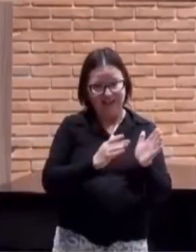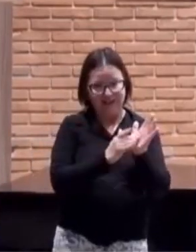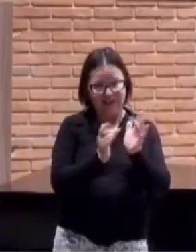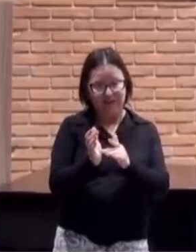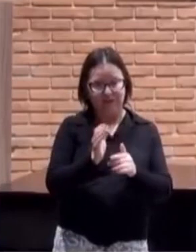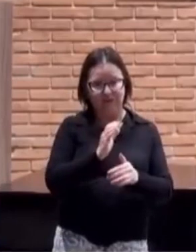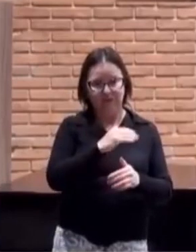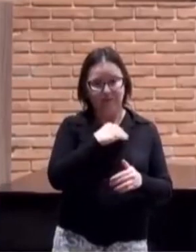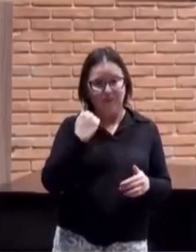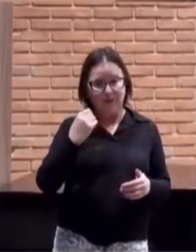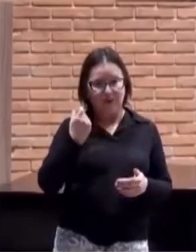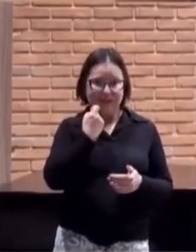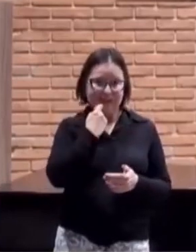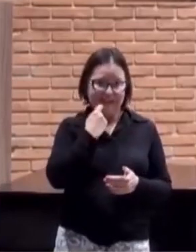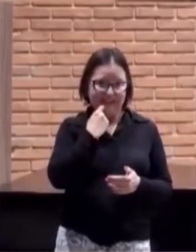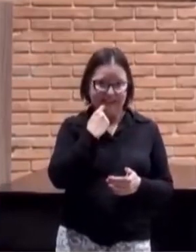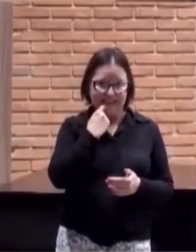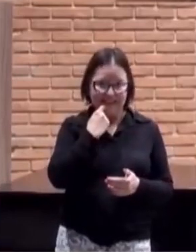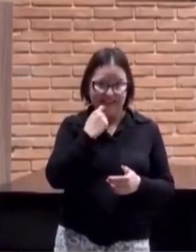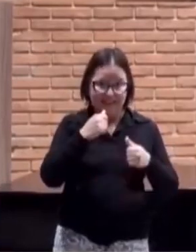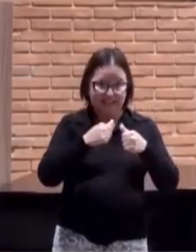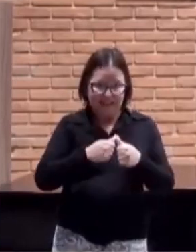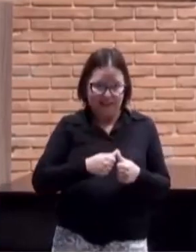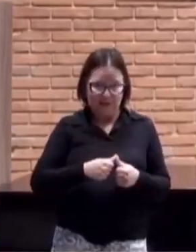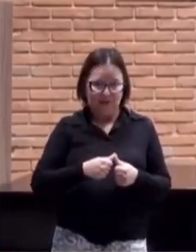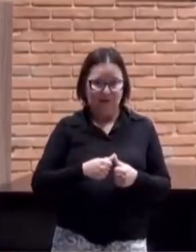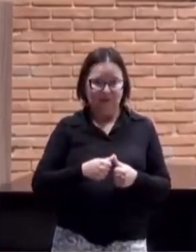na sexta, isso aí é na quinta.